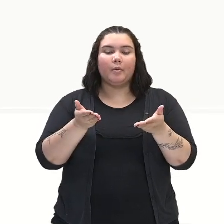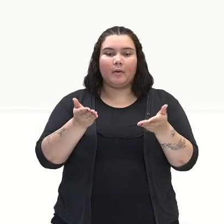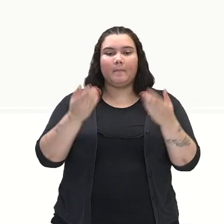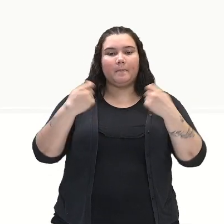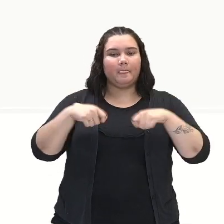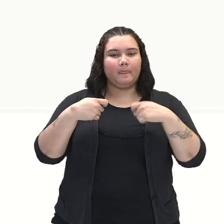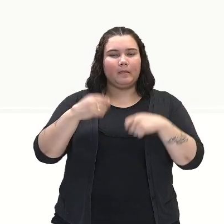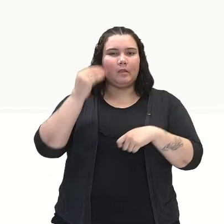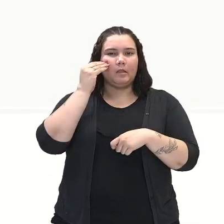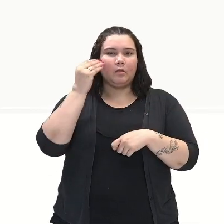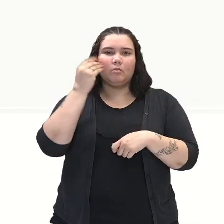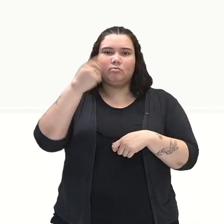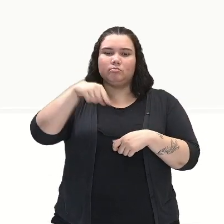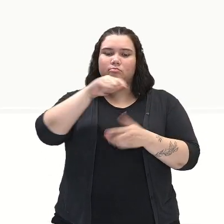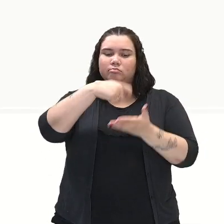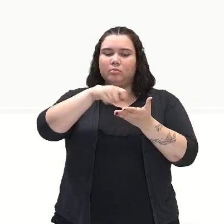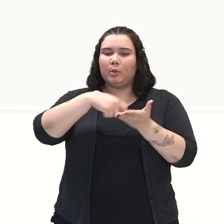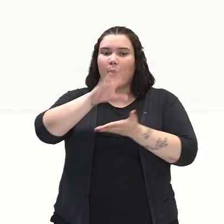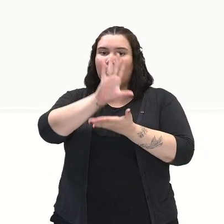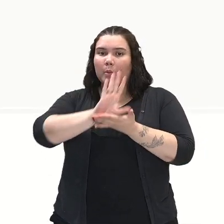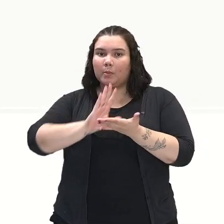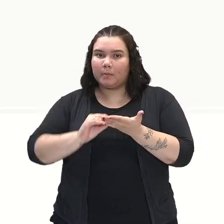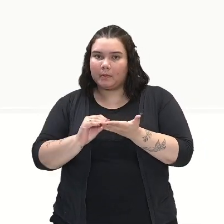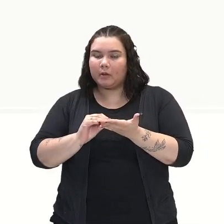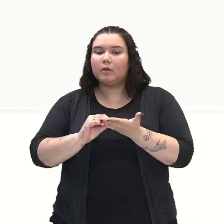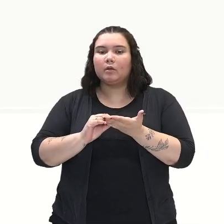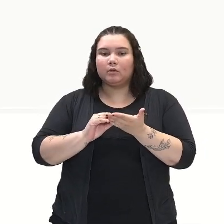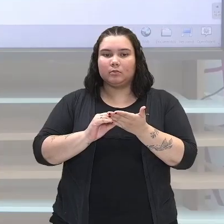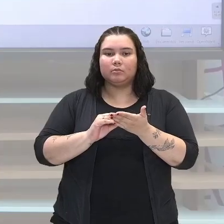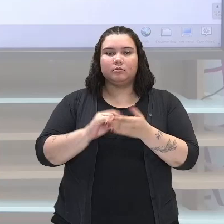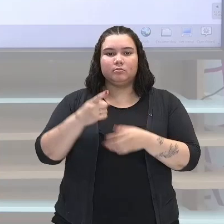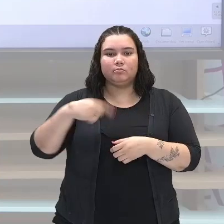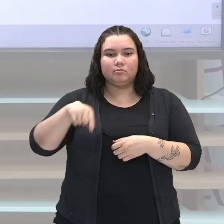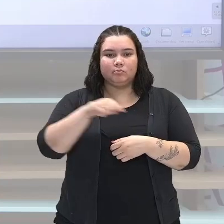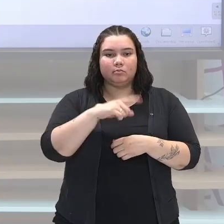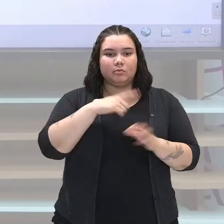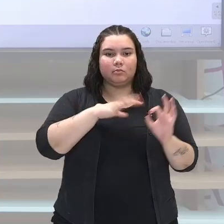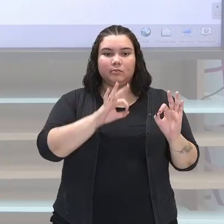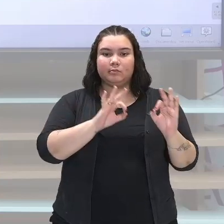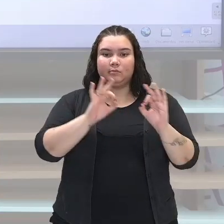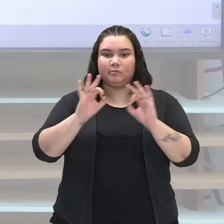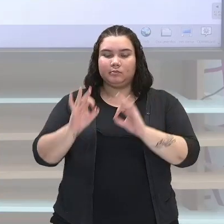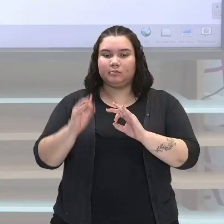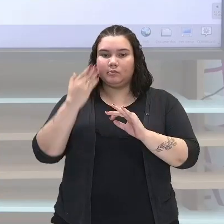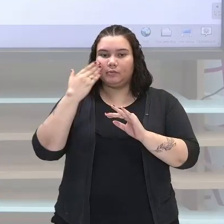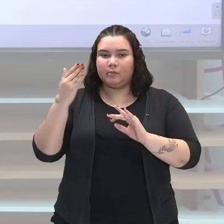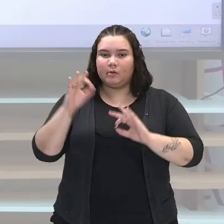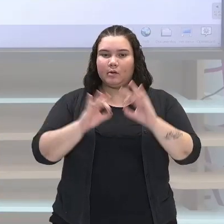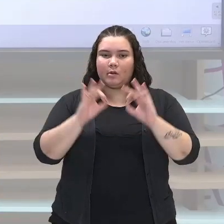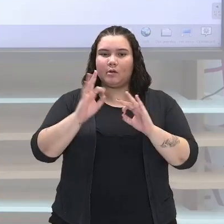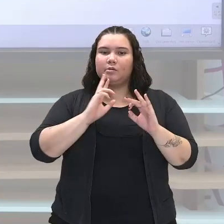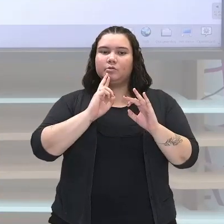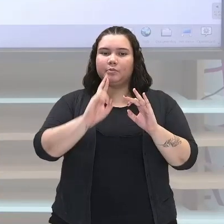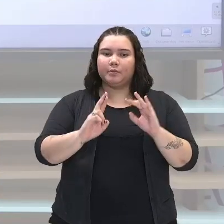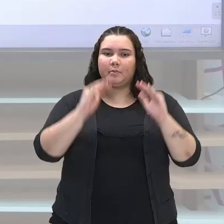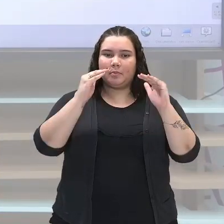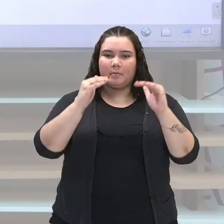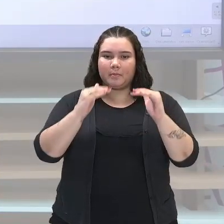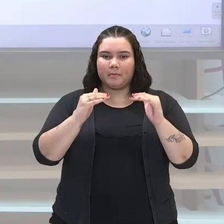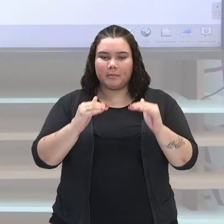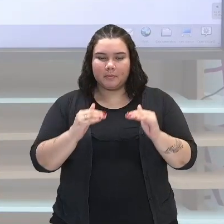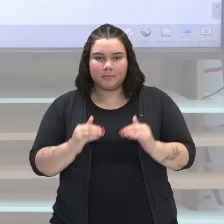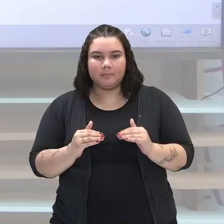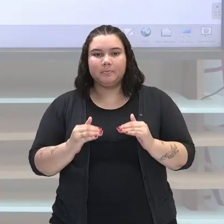tentem refazer essa questão, tá, gente? Vocês estão acompanhando, né, a resolução aqui passo a passo, né? Estou fazendo passo a